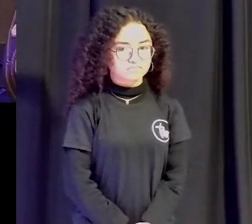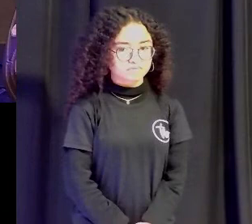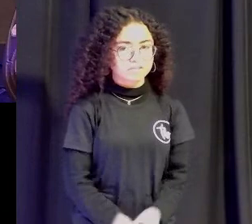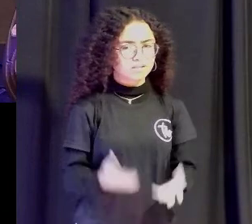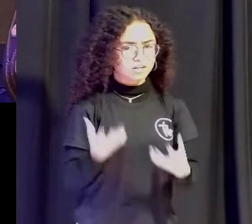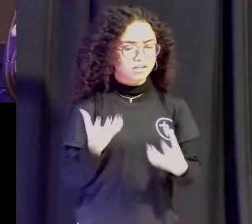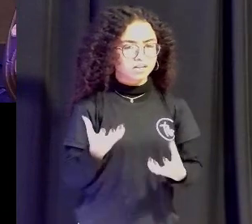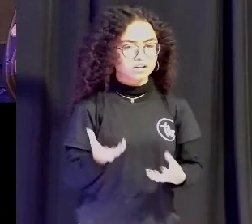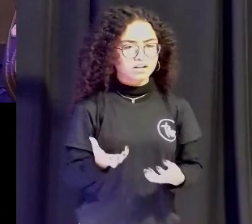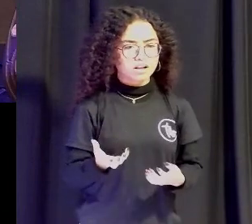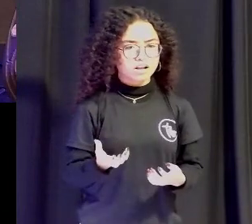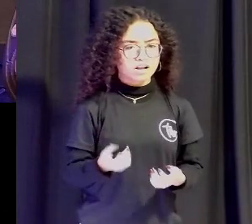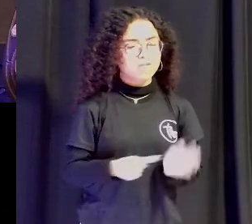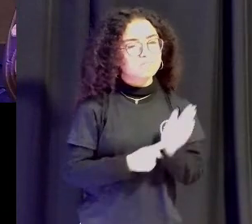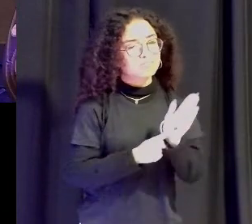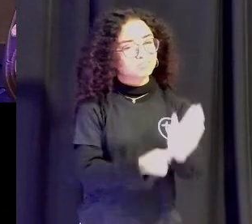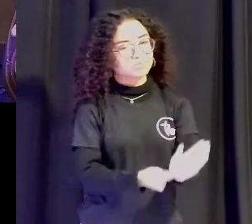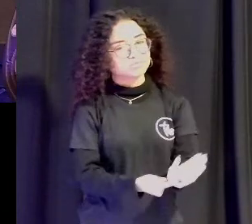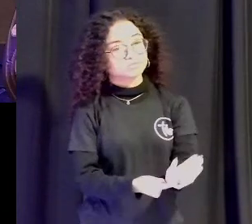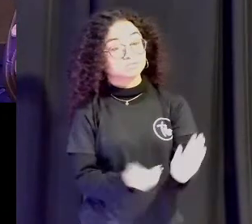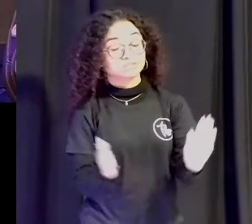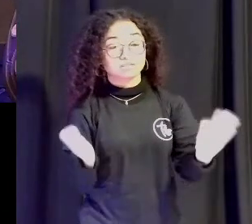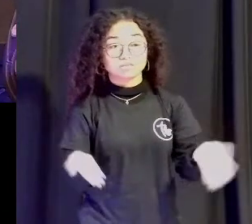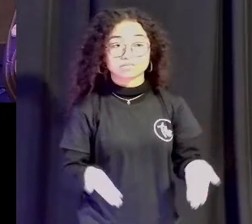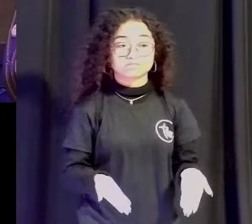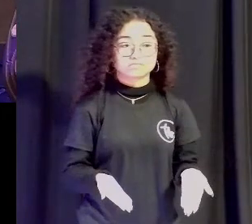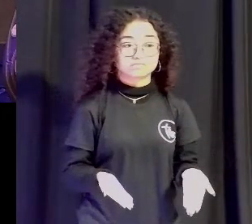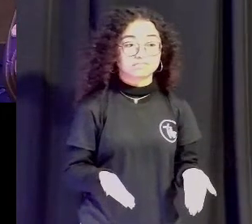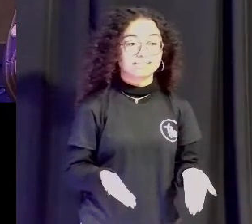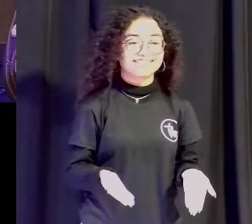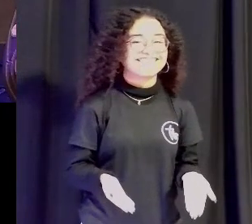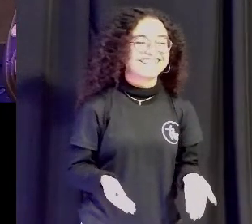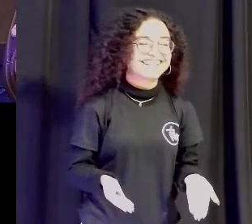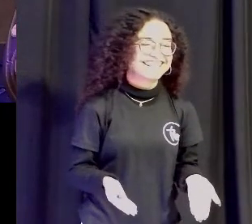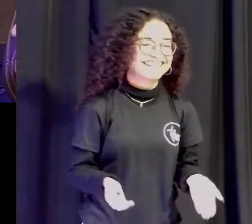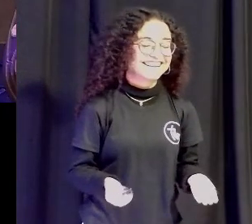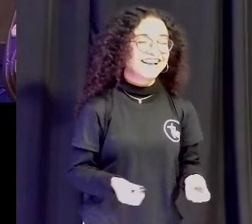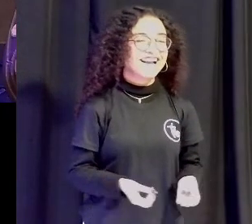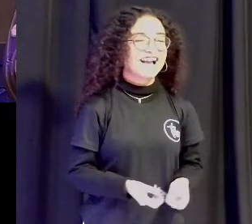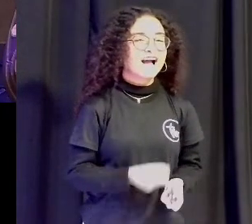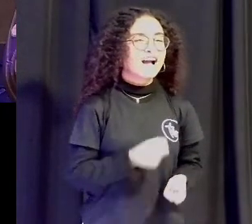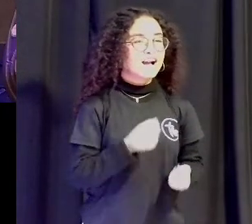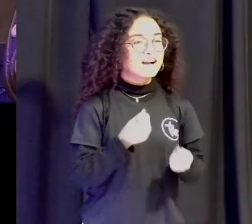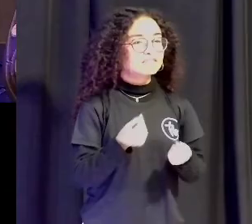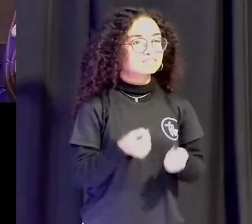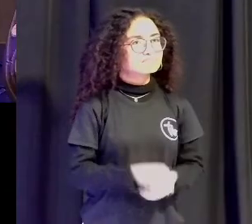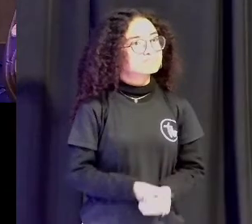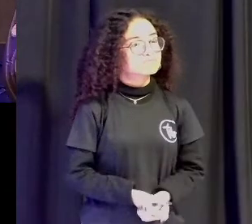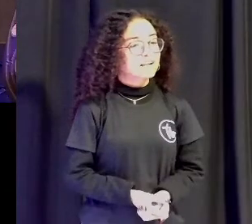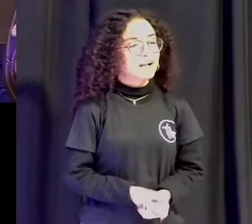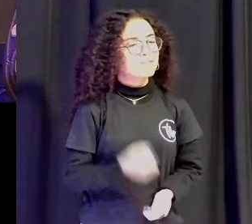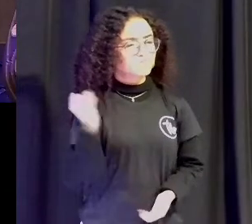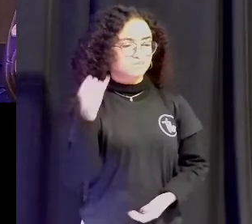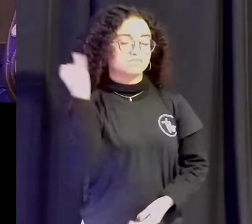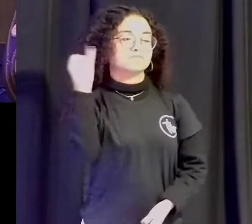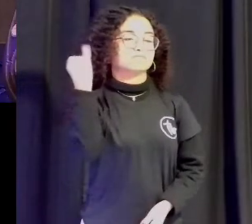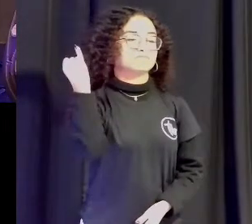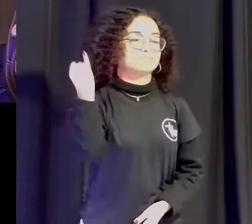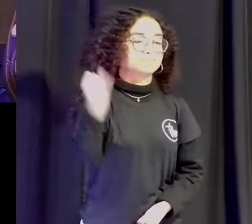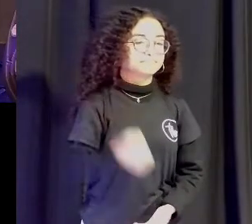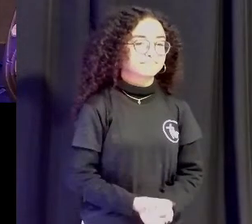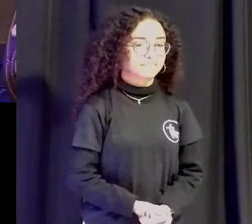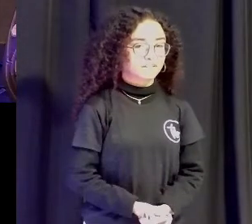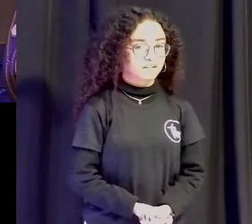Eu quero destacar nesta noite alguns valores importantes,